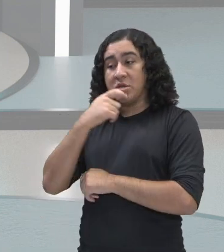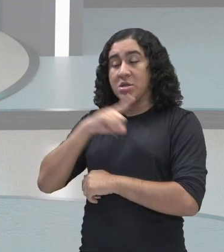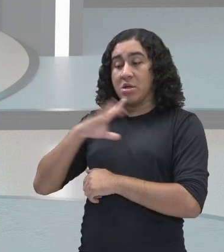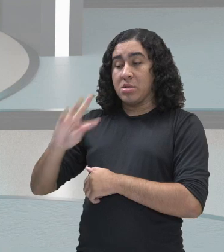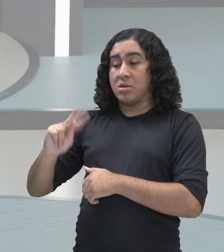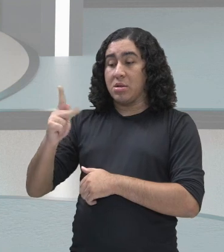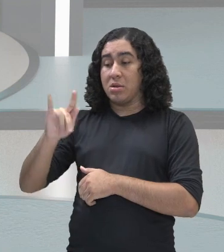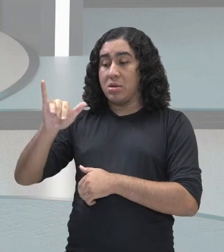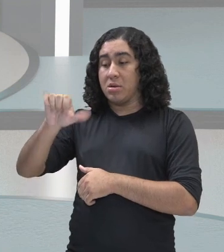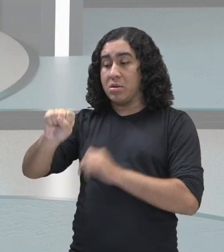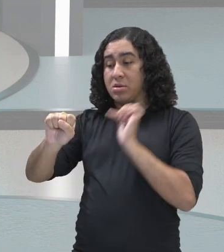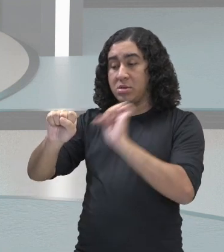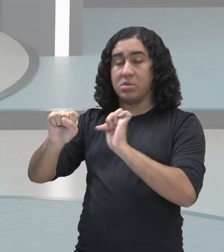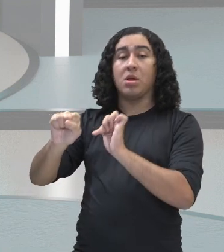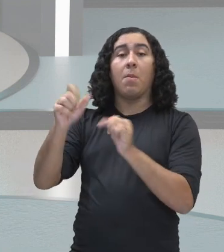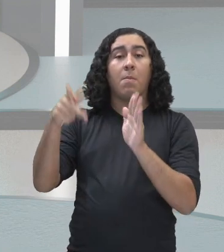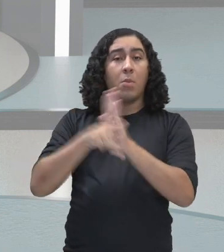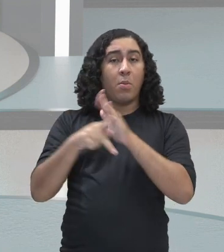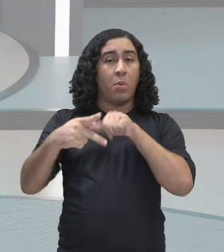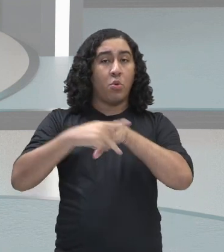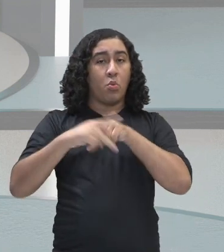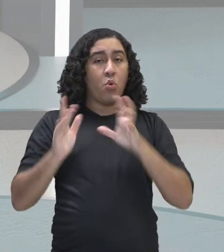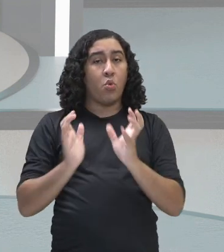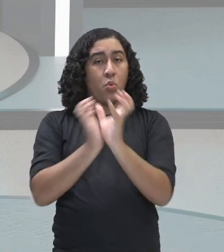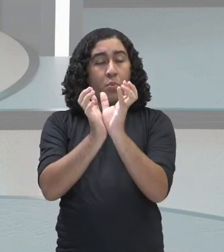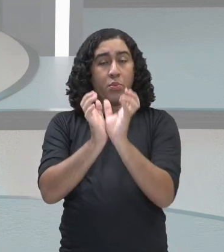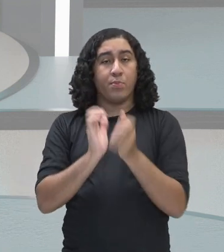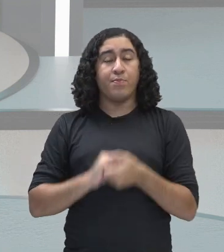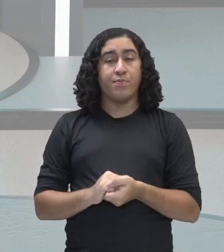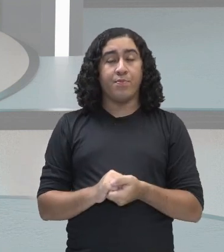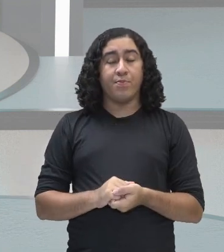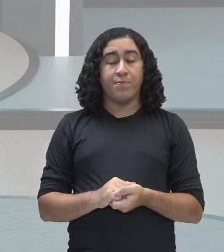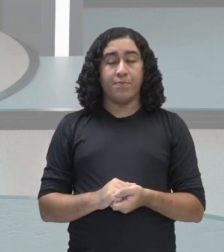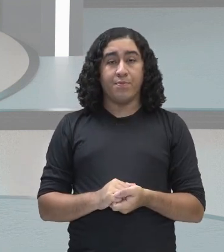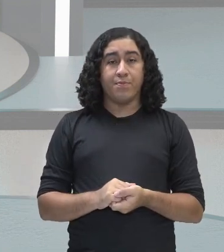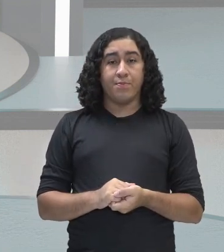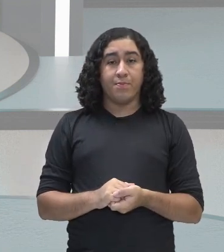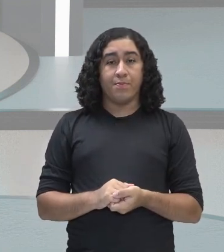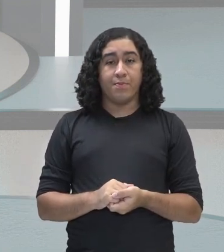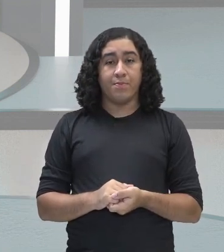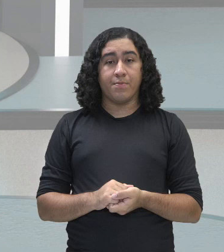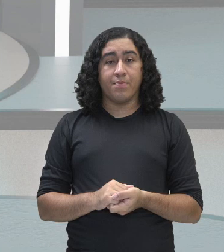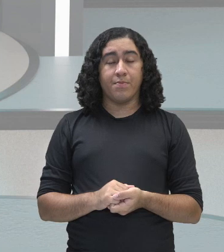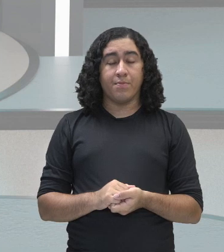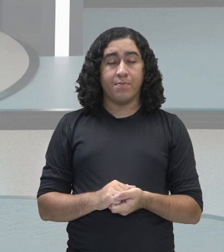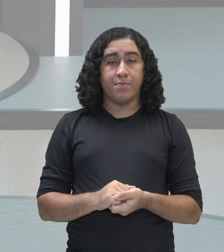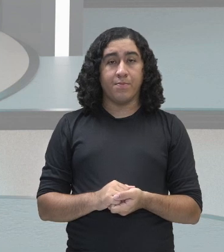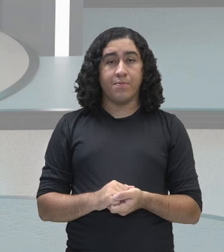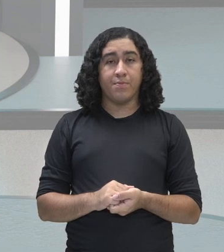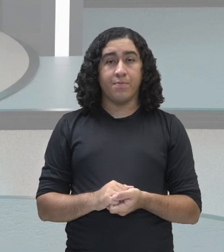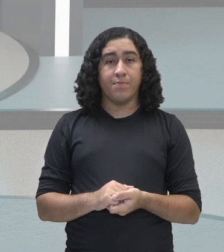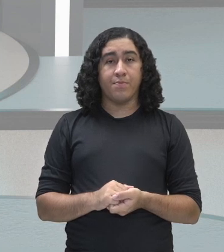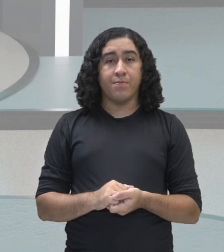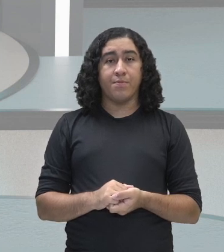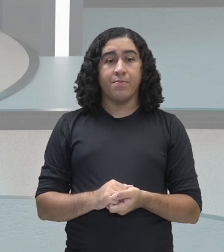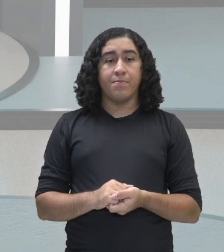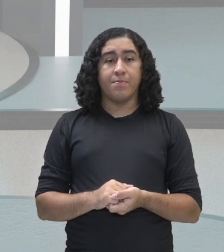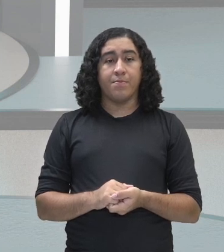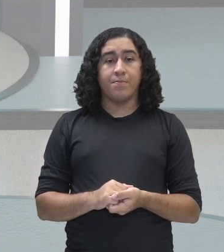vai ter som de D, especialmente se ele estiver no início da palavra, tá bom? Como é o caso aqui, então eu vou pronunciar